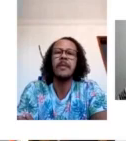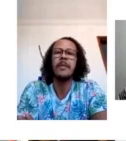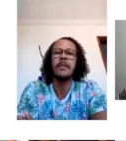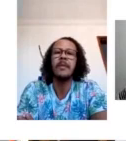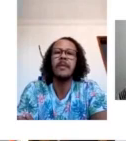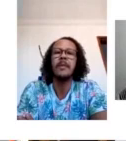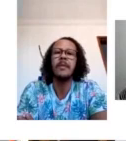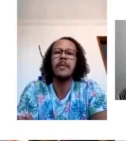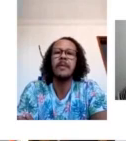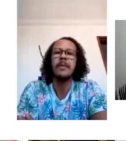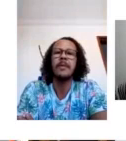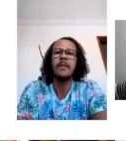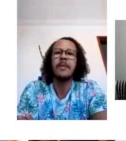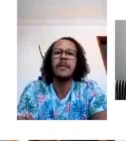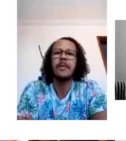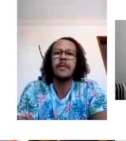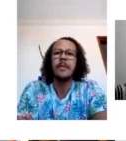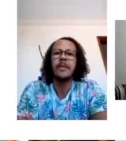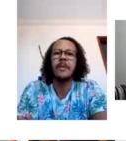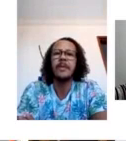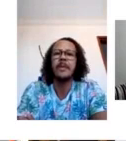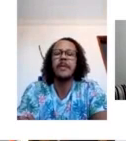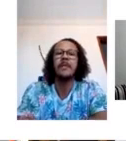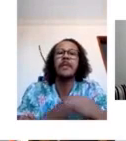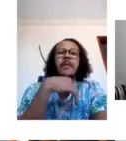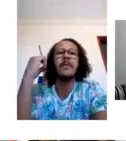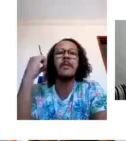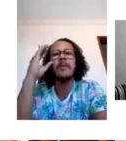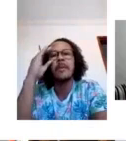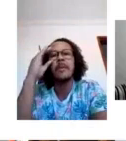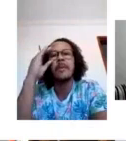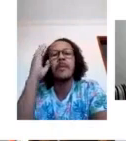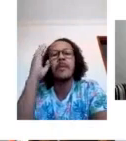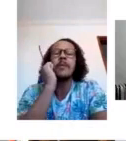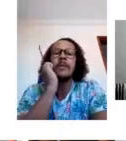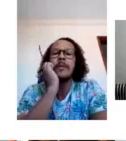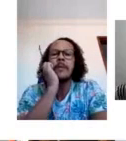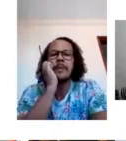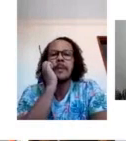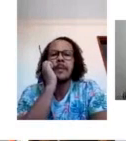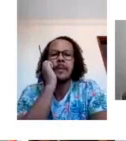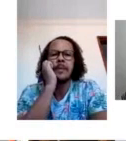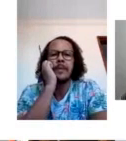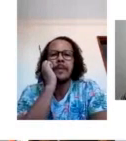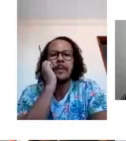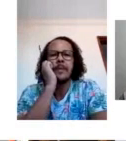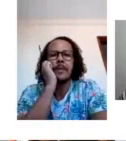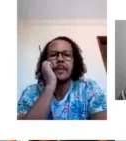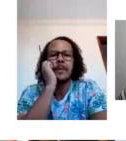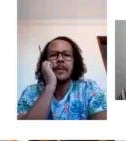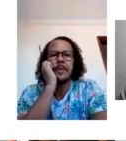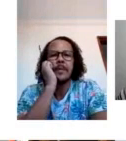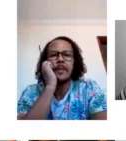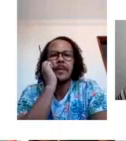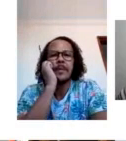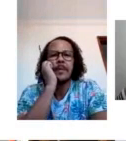dele de felicidade, e relacionar com o conceito atual de felicidade que a gente vive sobre o capitalismo. E o texto que a gente, o